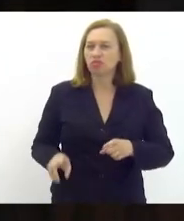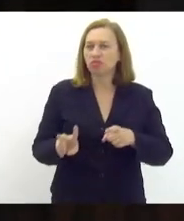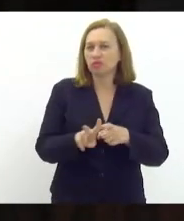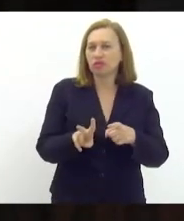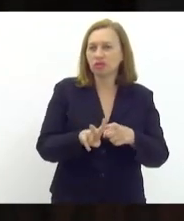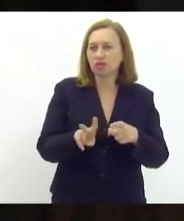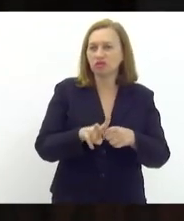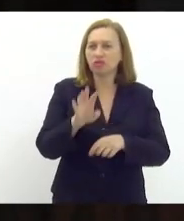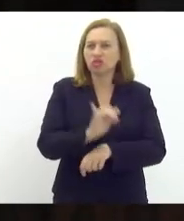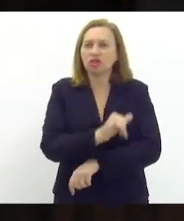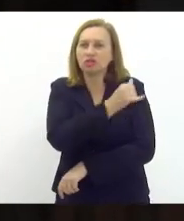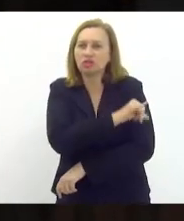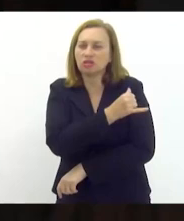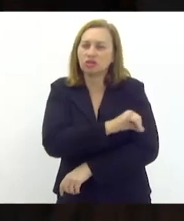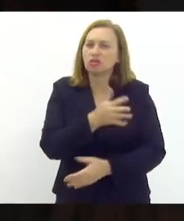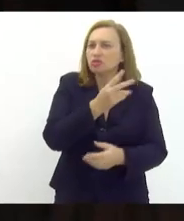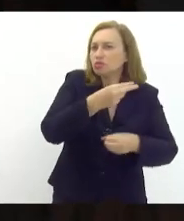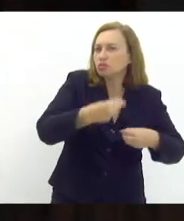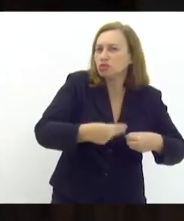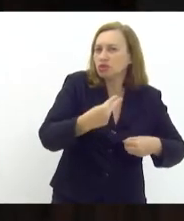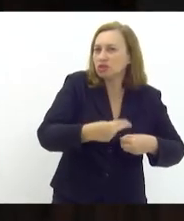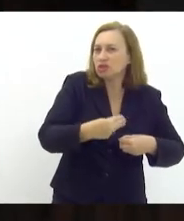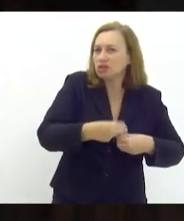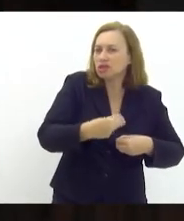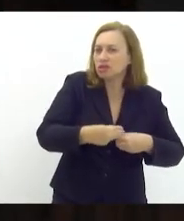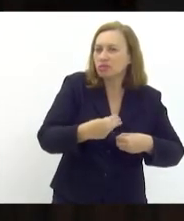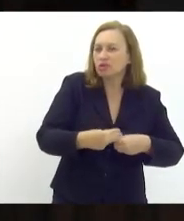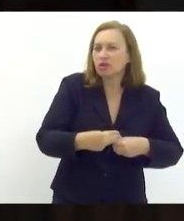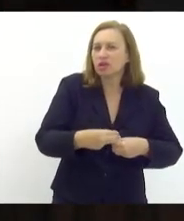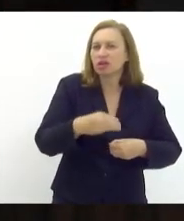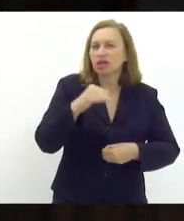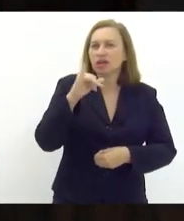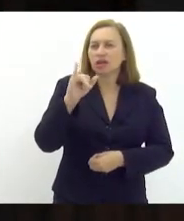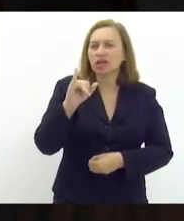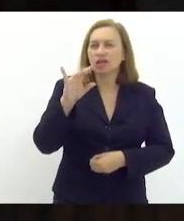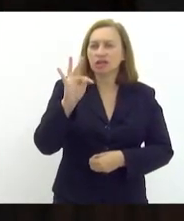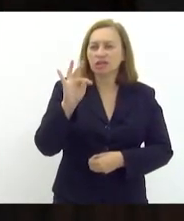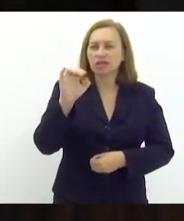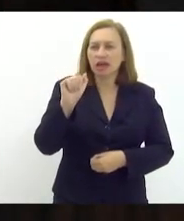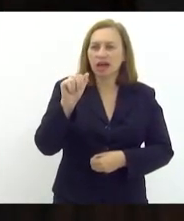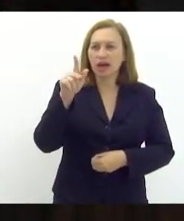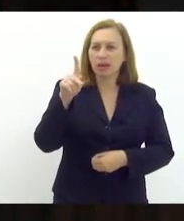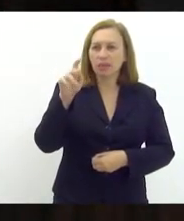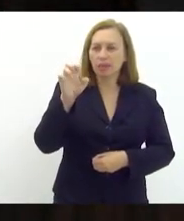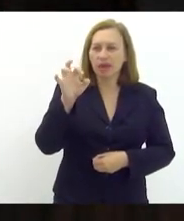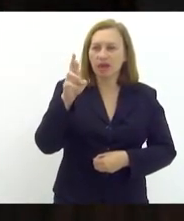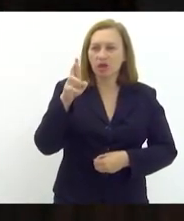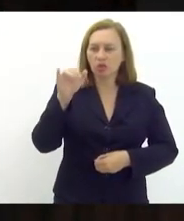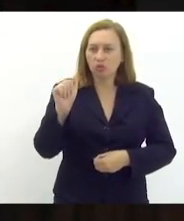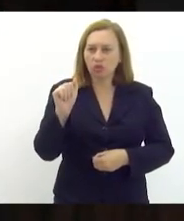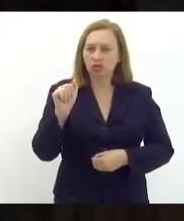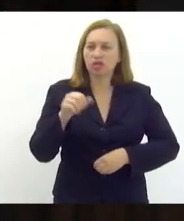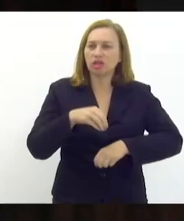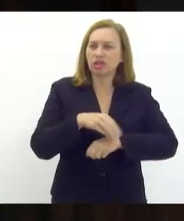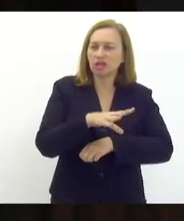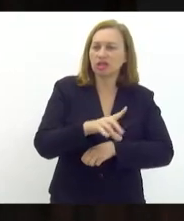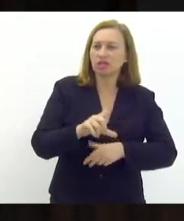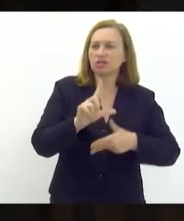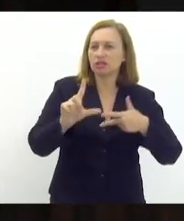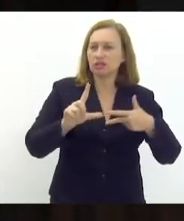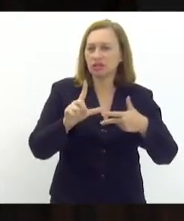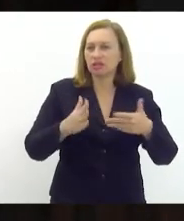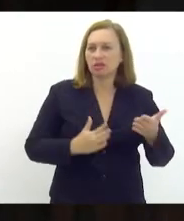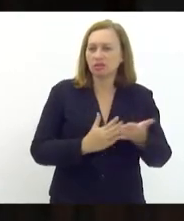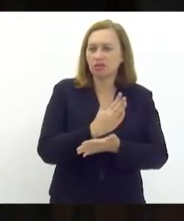do Estado do Rio de Janeiro no município de Itaperuna Aparecida da comissões de indicação de Legislativa favorável relator